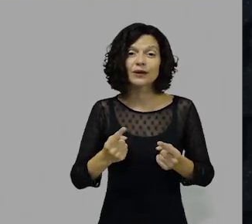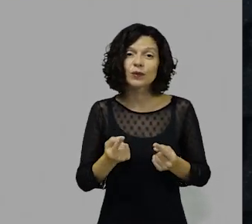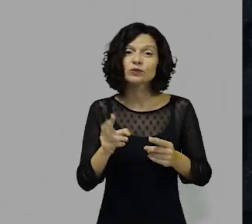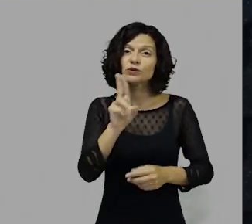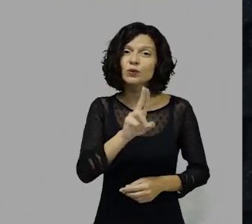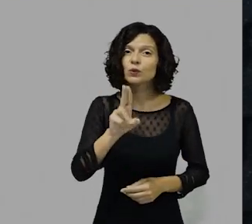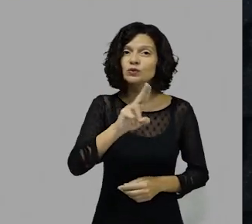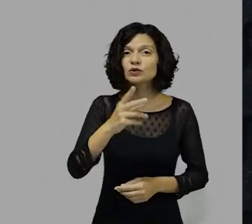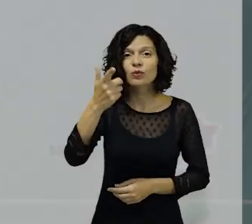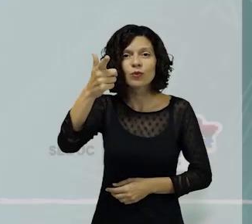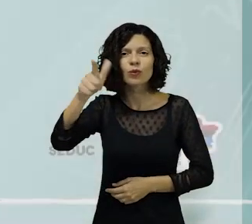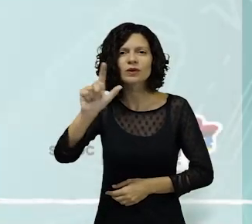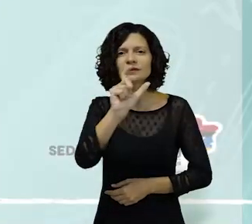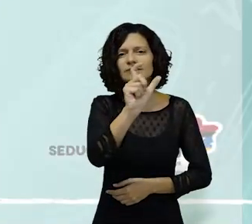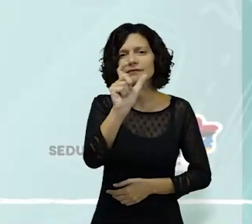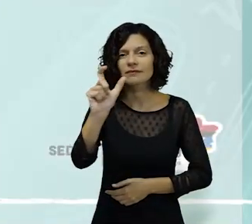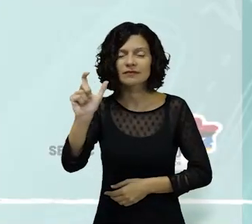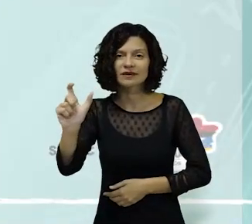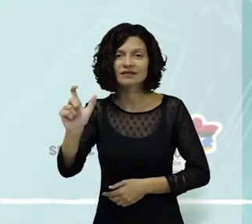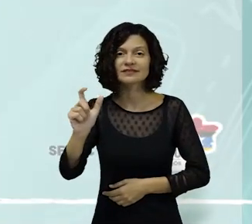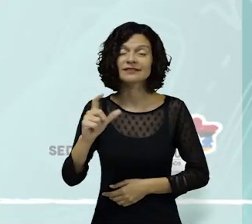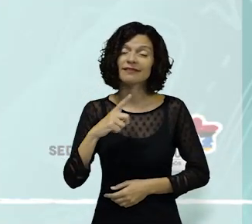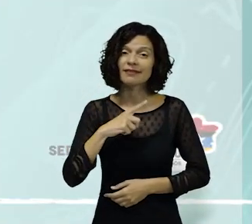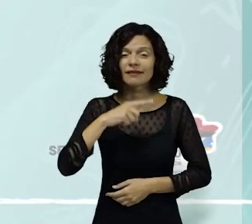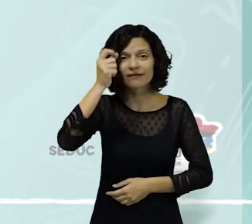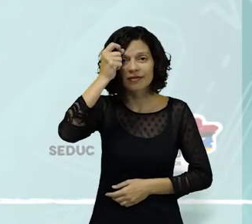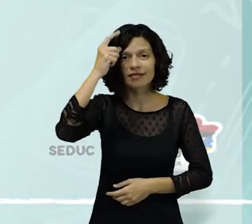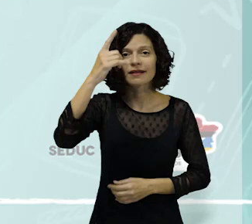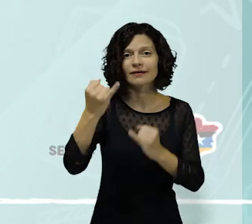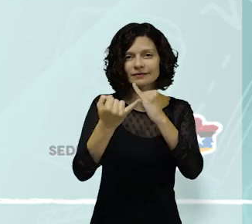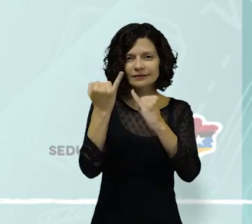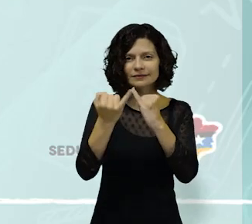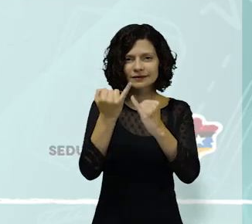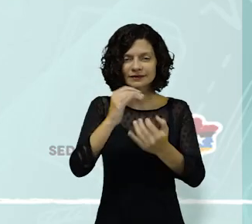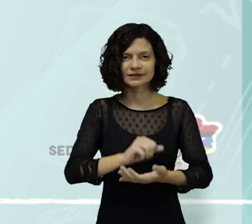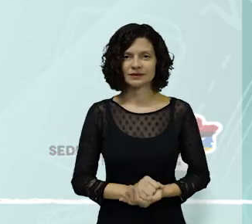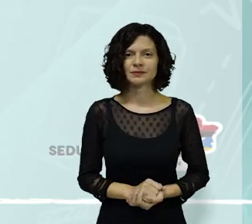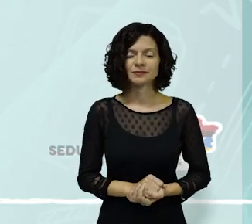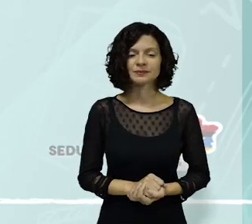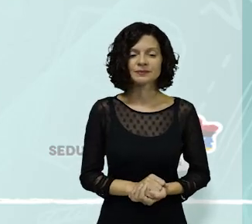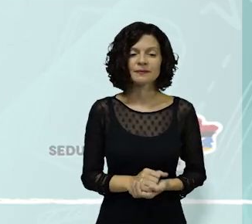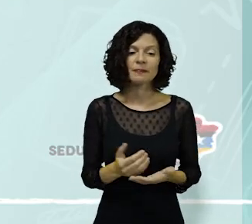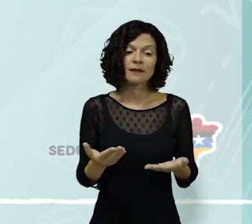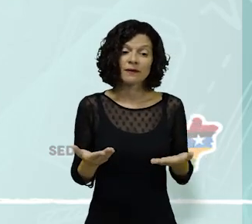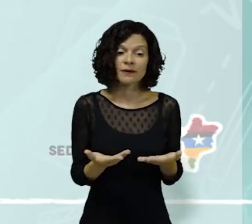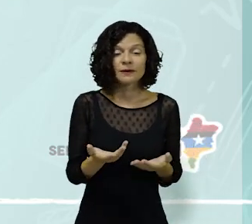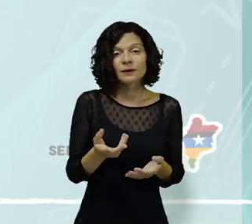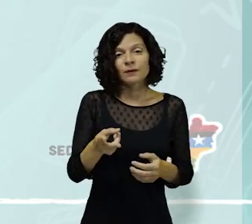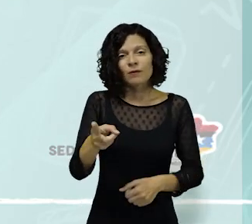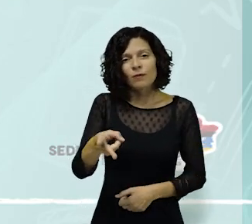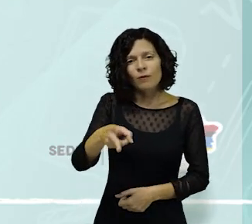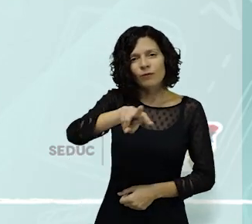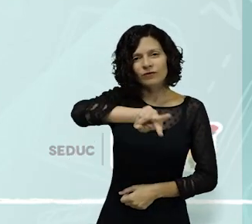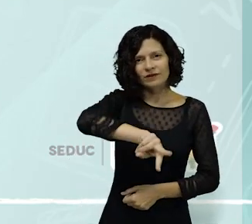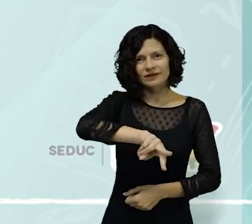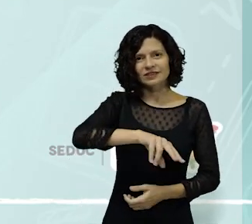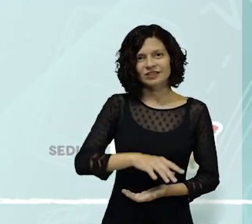ideia, tá bom? Contrast, que é o contraste ou a conjunção, um marcador de discurso que dá a ideia